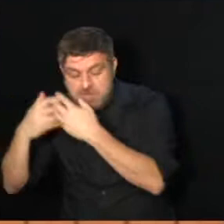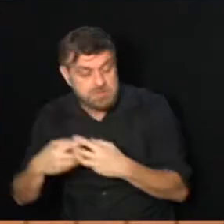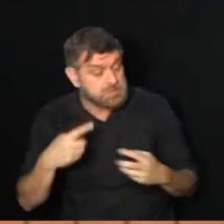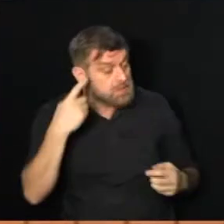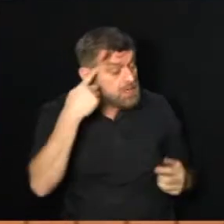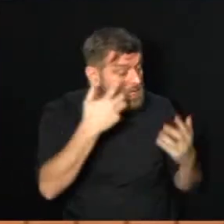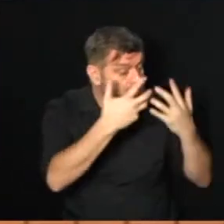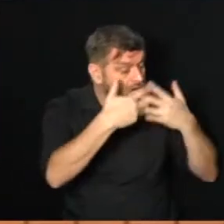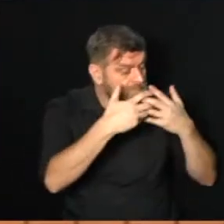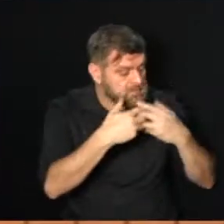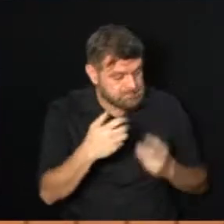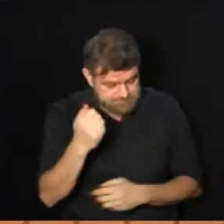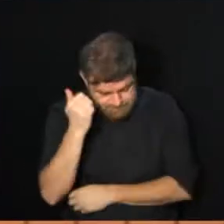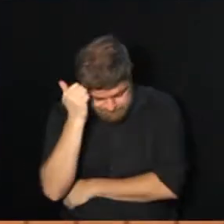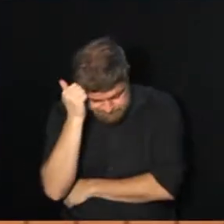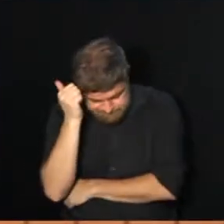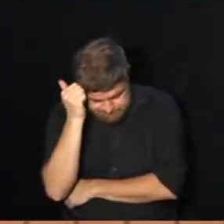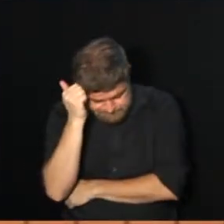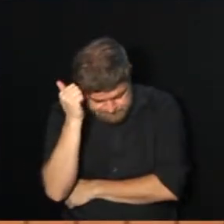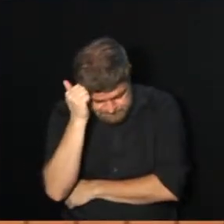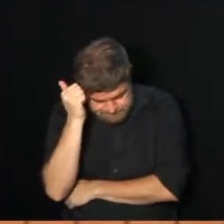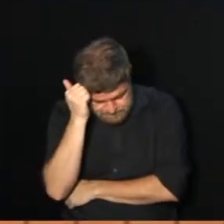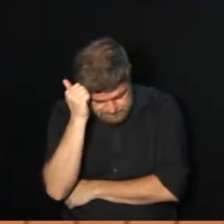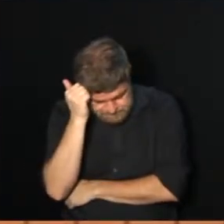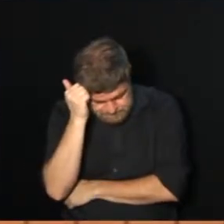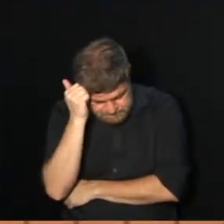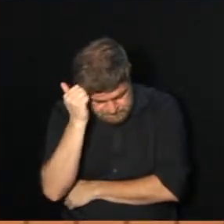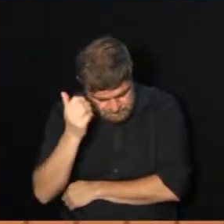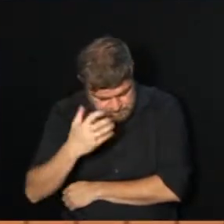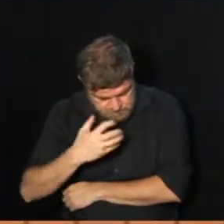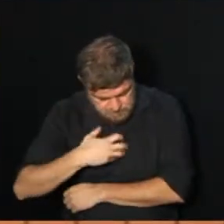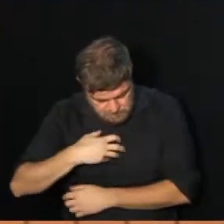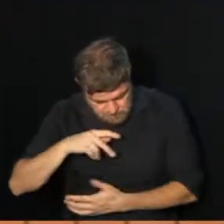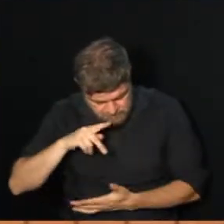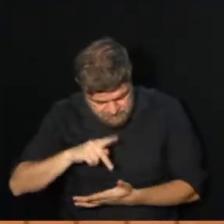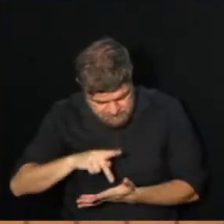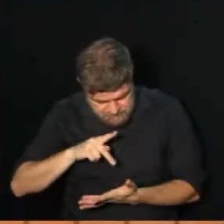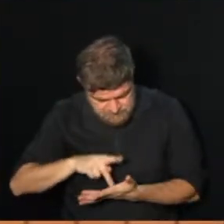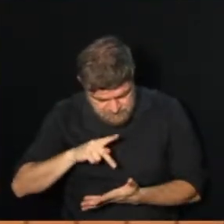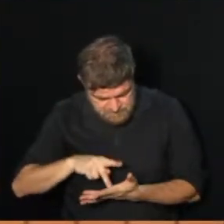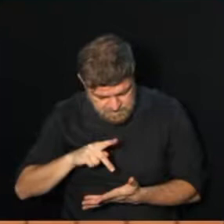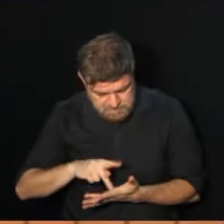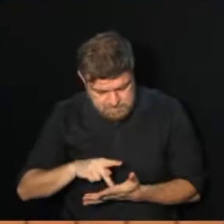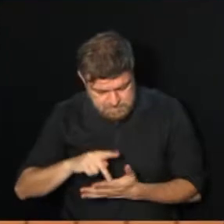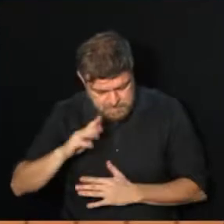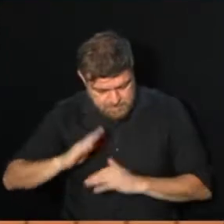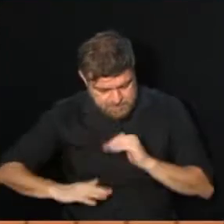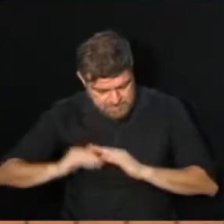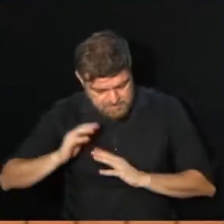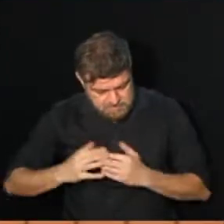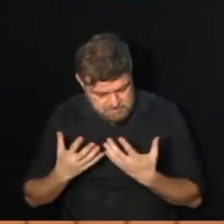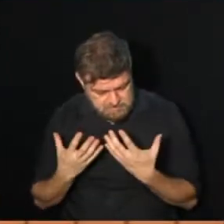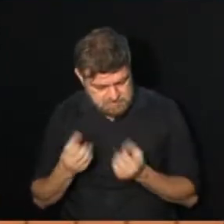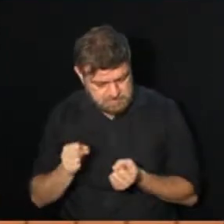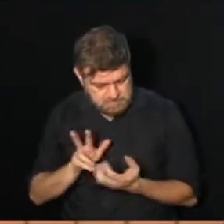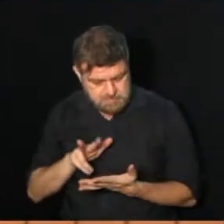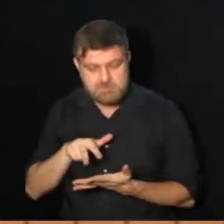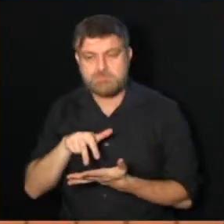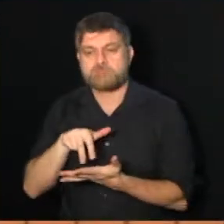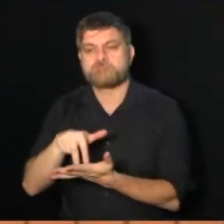ato e profundamente, não é, adotar uma